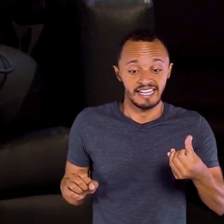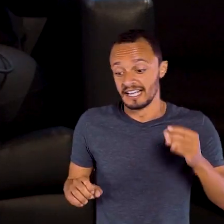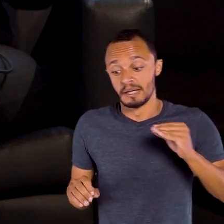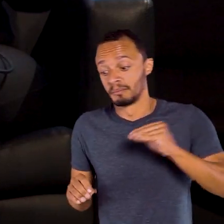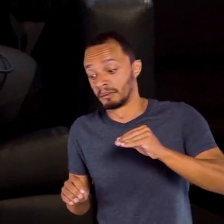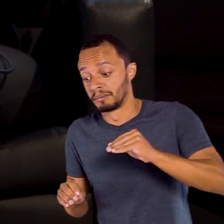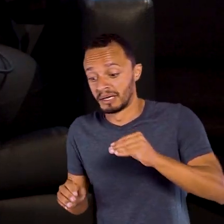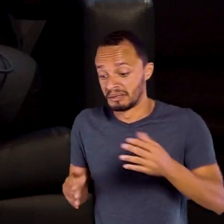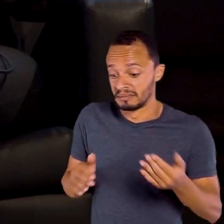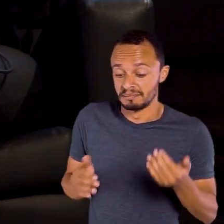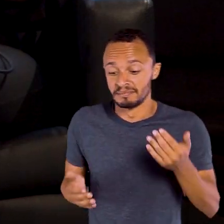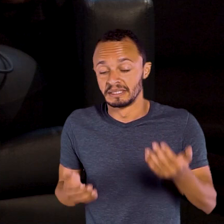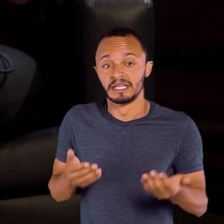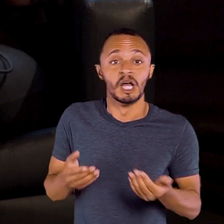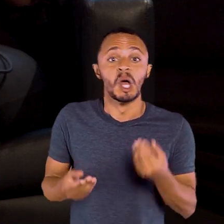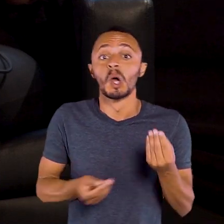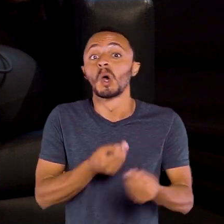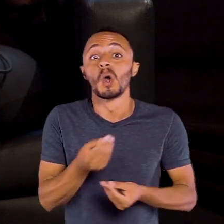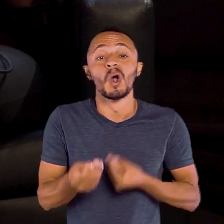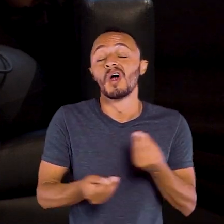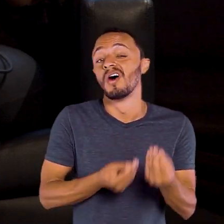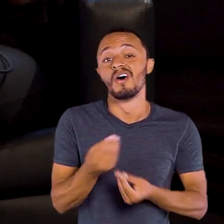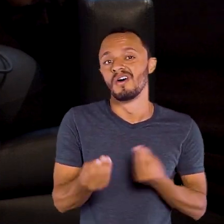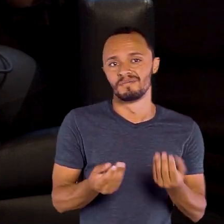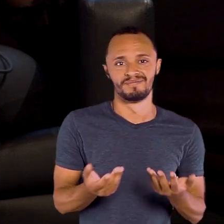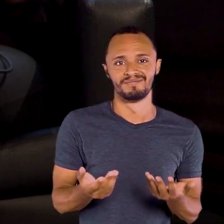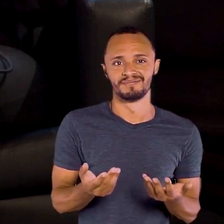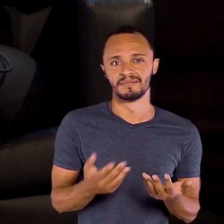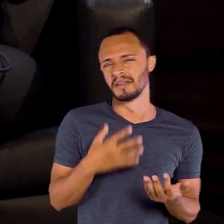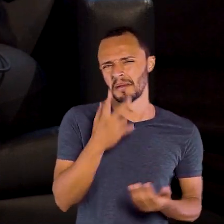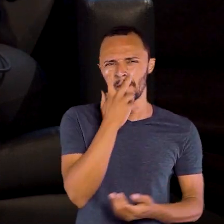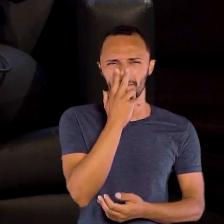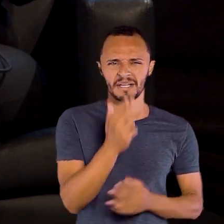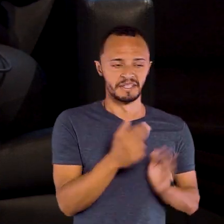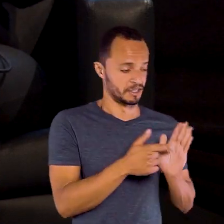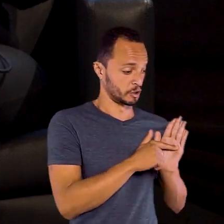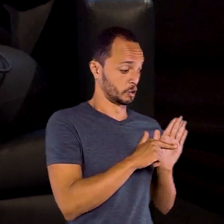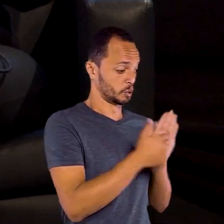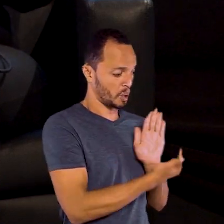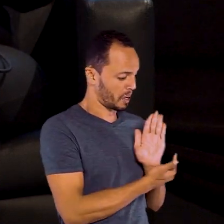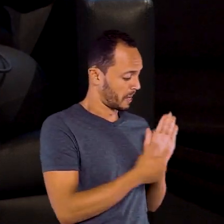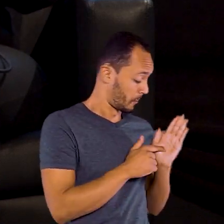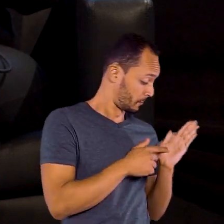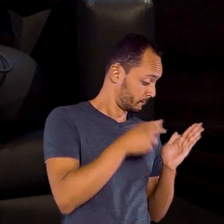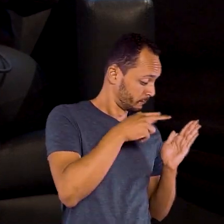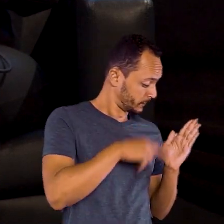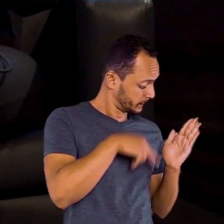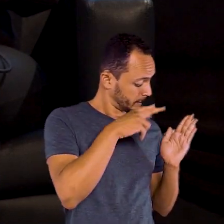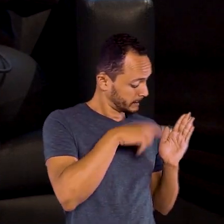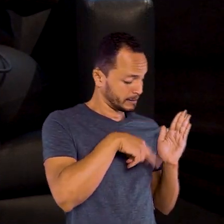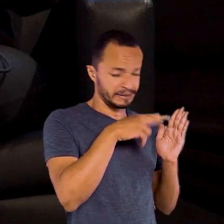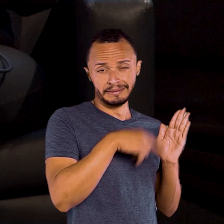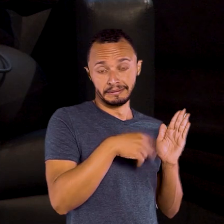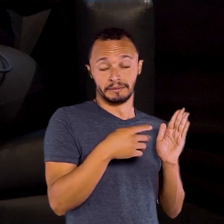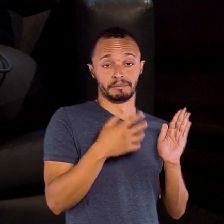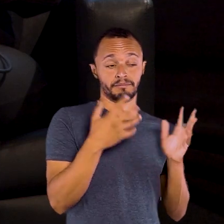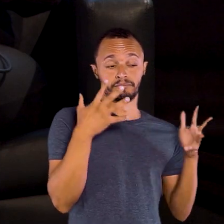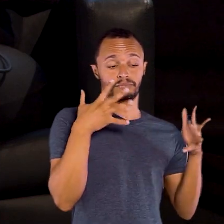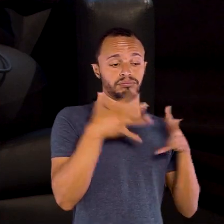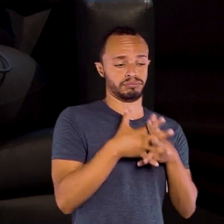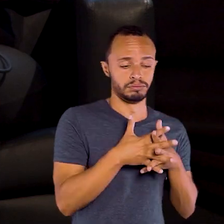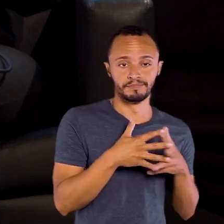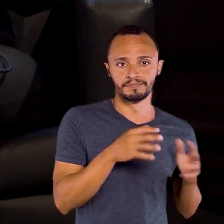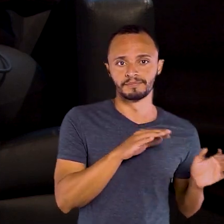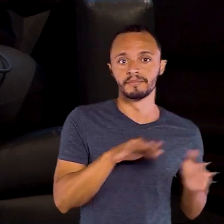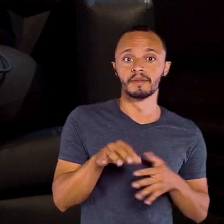e caso de jornal, e caso de jornal, e caso... Vamos parar um pouco. E eu acho que é literatura bem interessante, porque